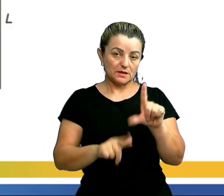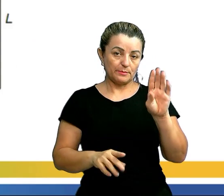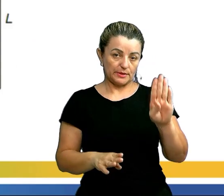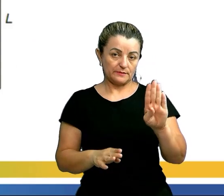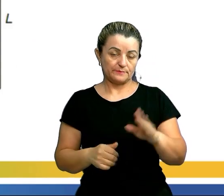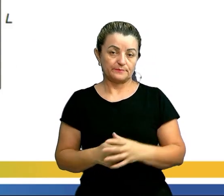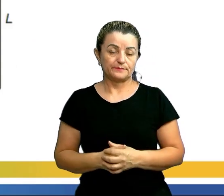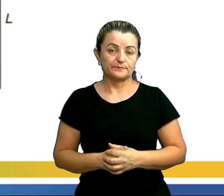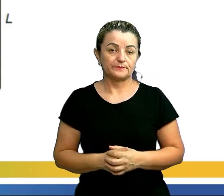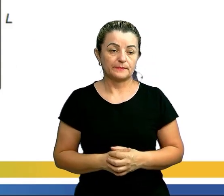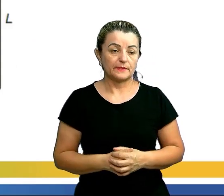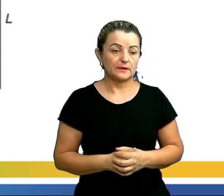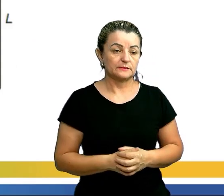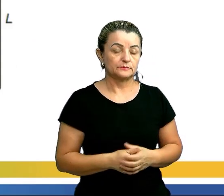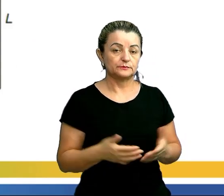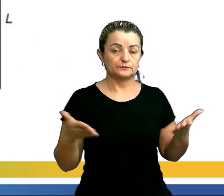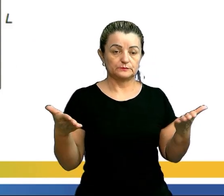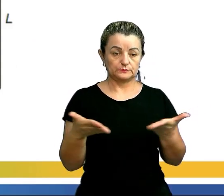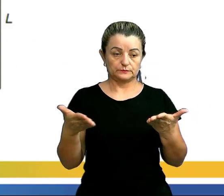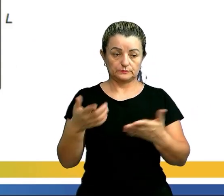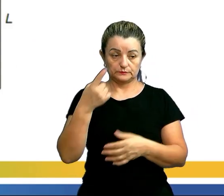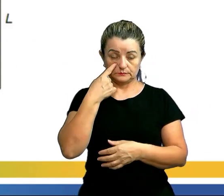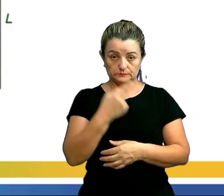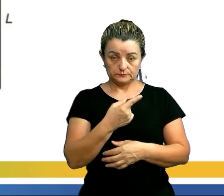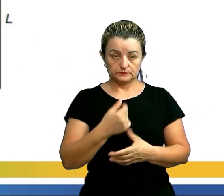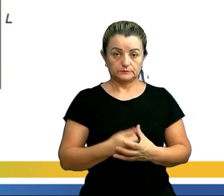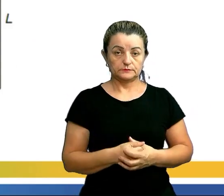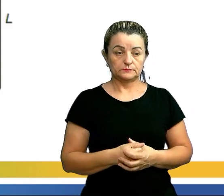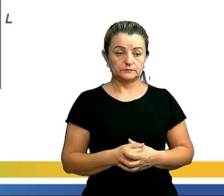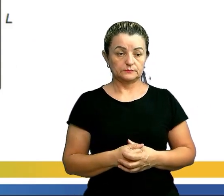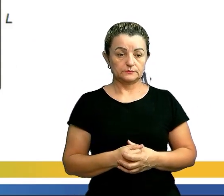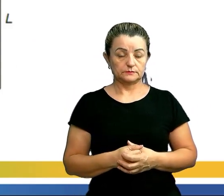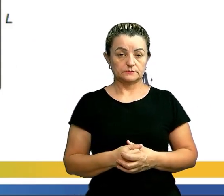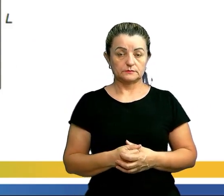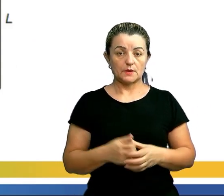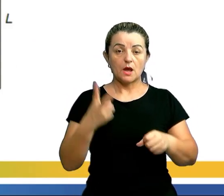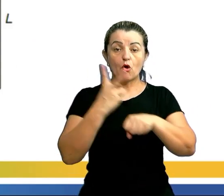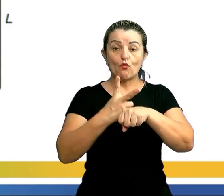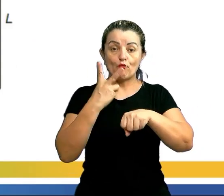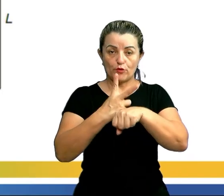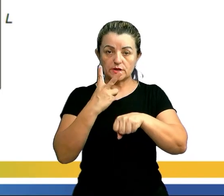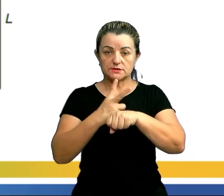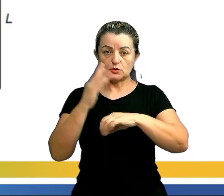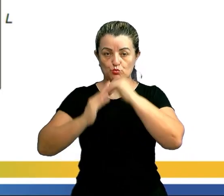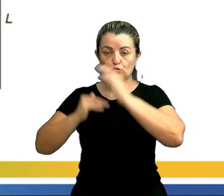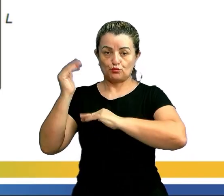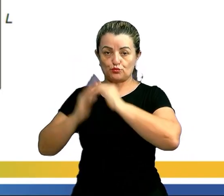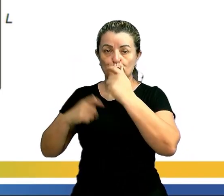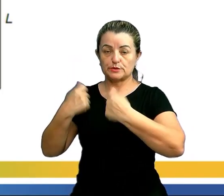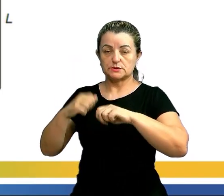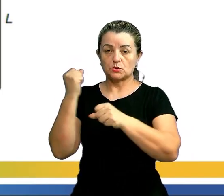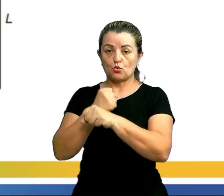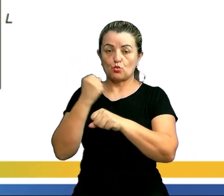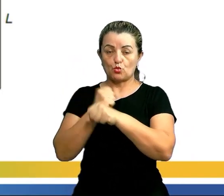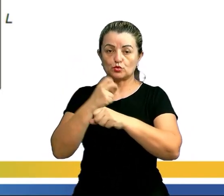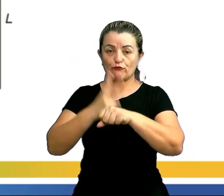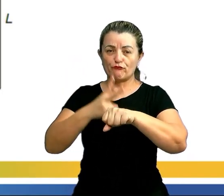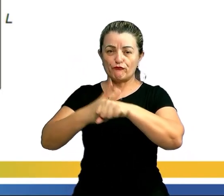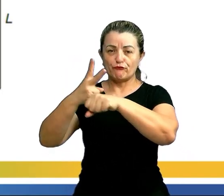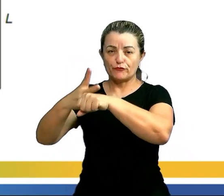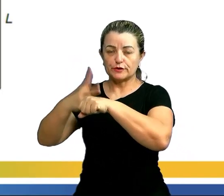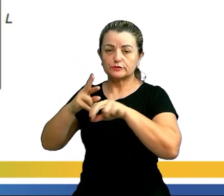serve, certo? Então, se um tem 9, o outro tem 7 a mais. Então, vai dar exatamente 9 e 16, que são as